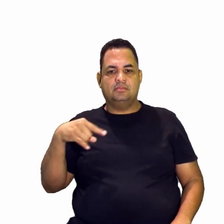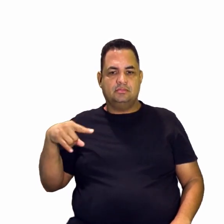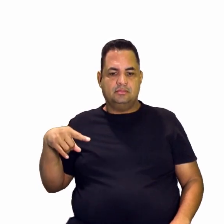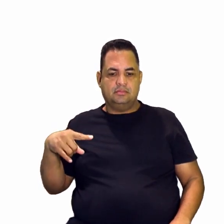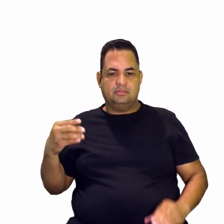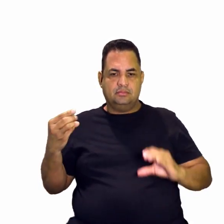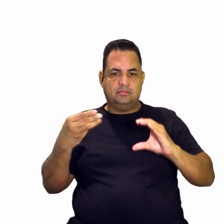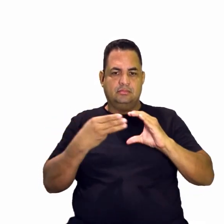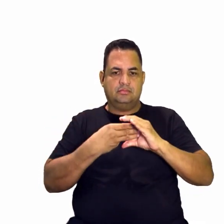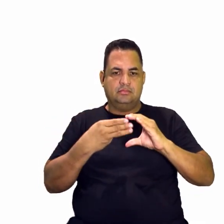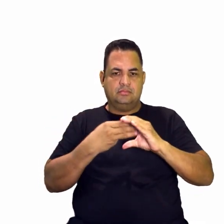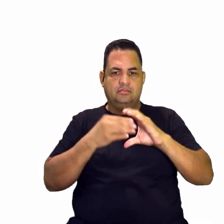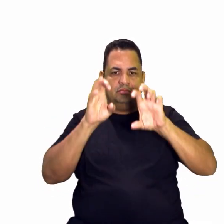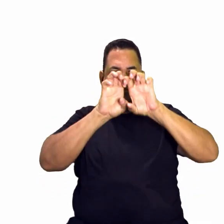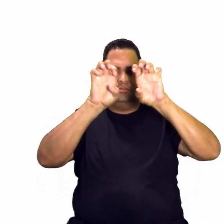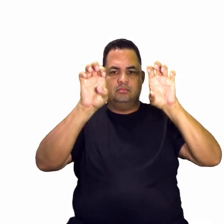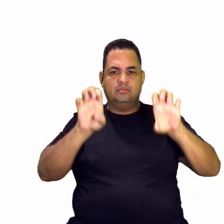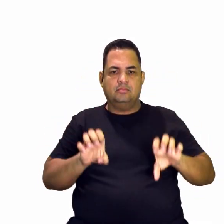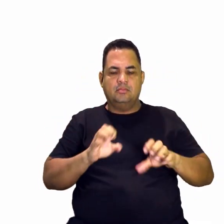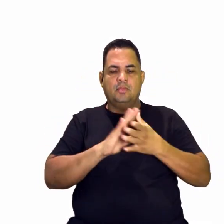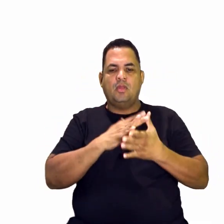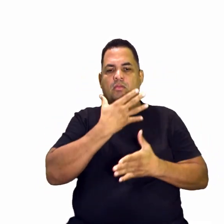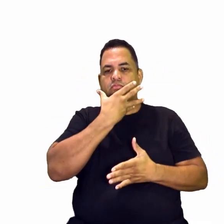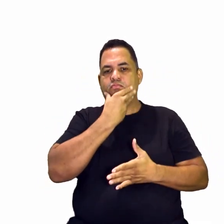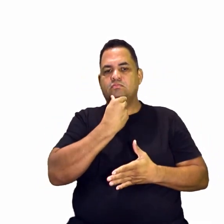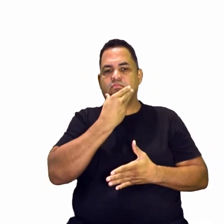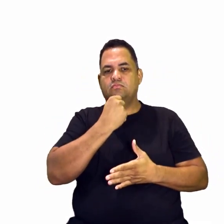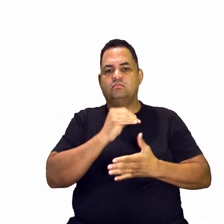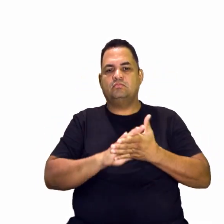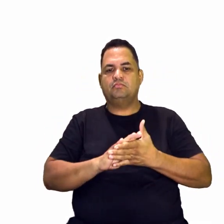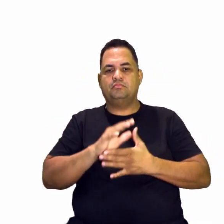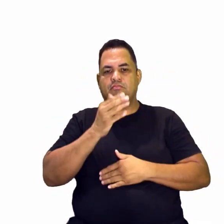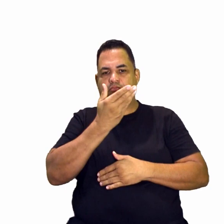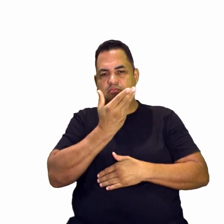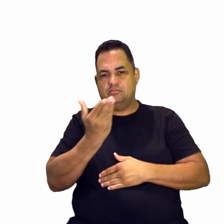célula da estrutura masculina, ou seja, o